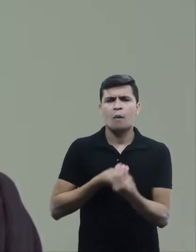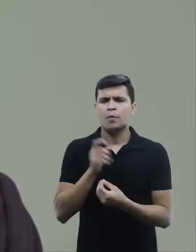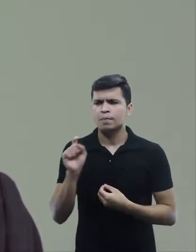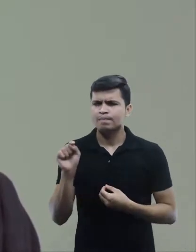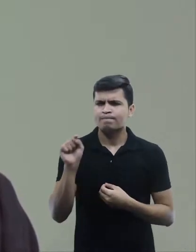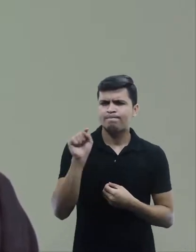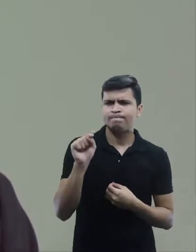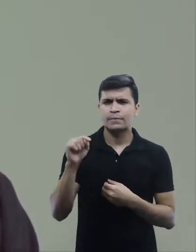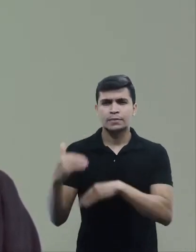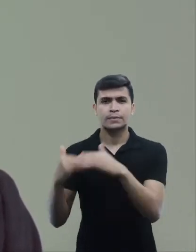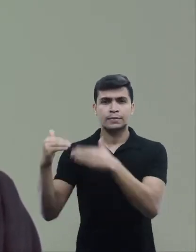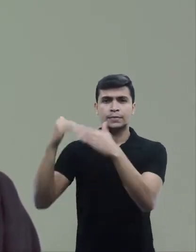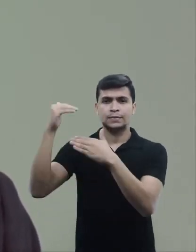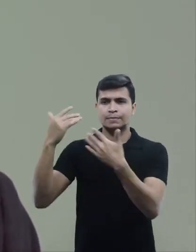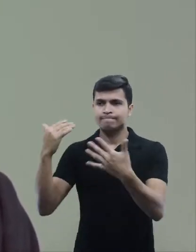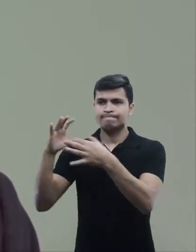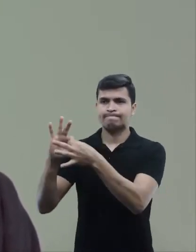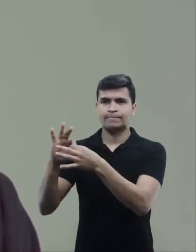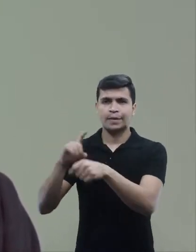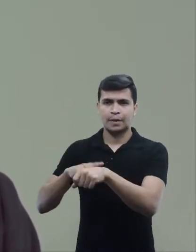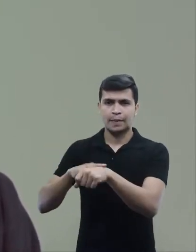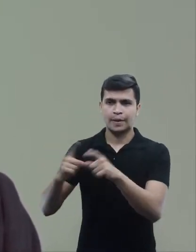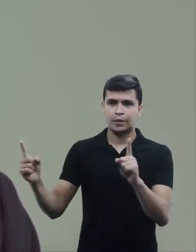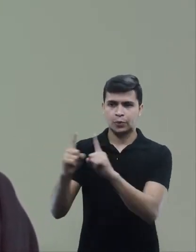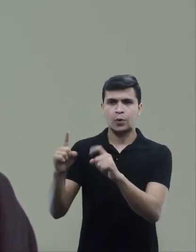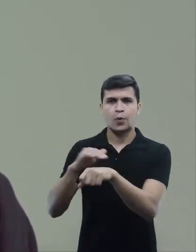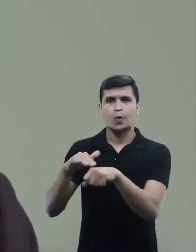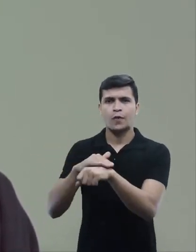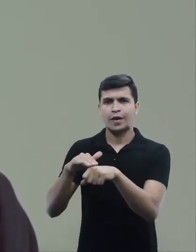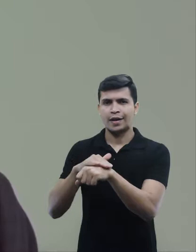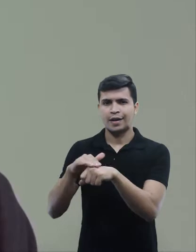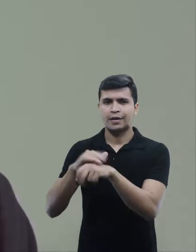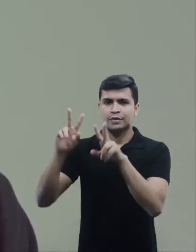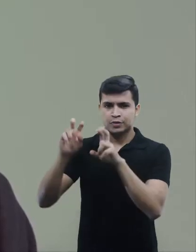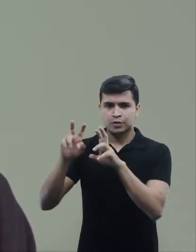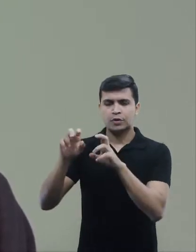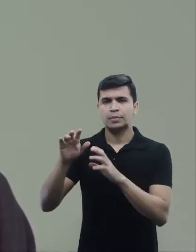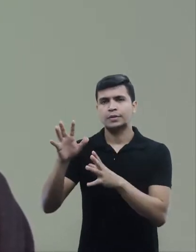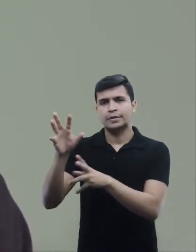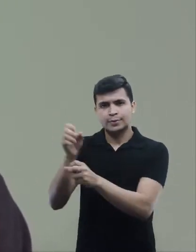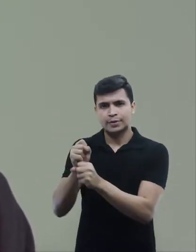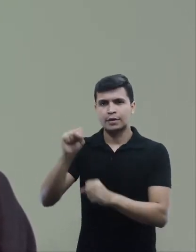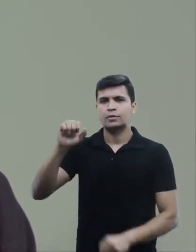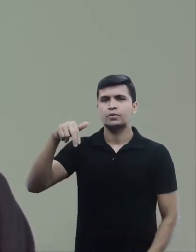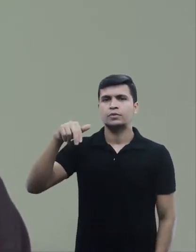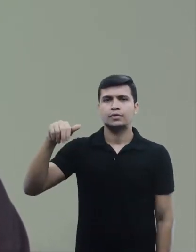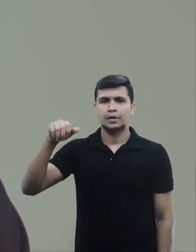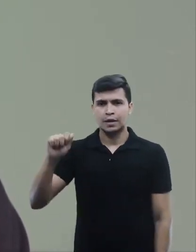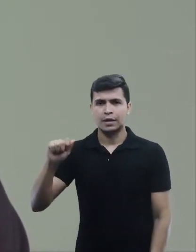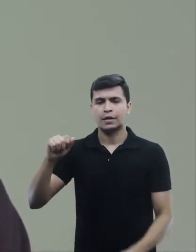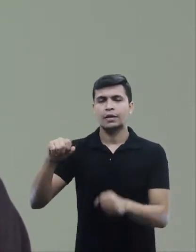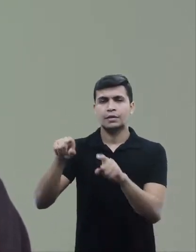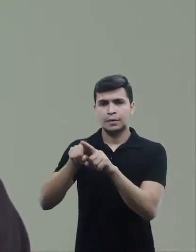a serem desenvolvidos, acordados entre eles quando conversaram sobre os resultados dos instrumentos SENA e do